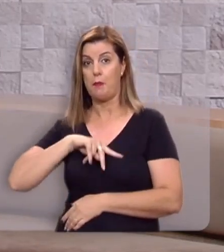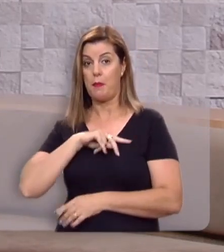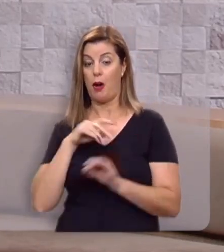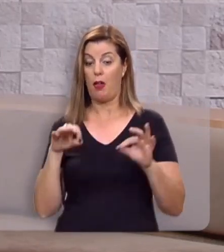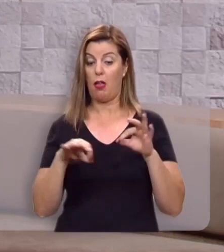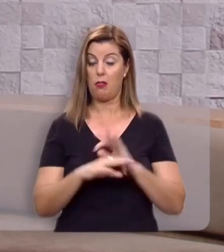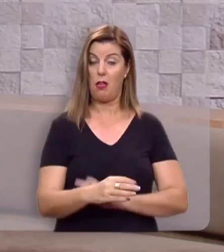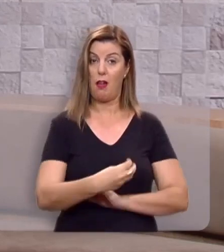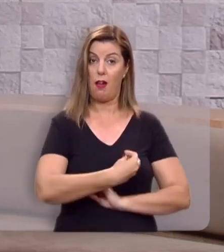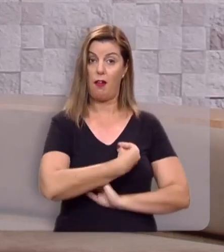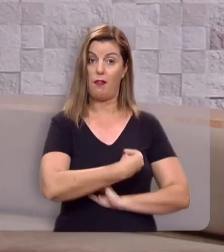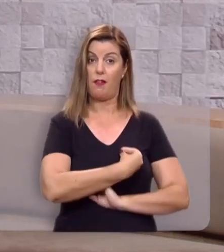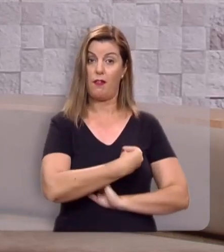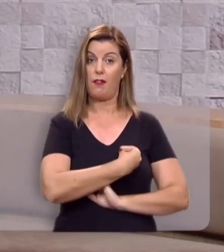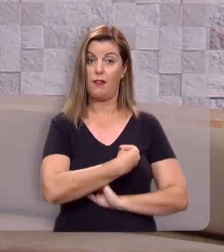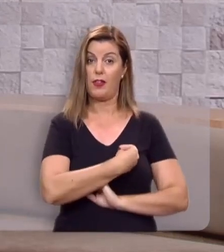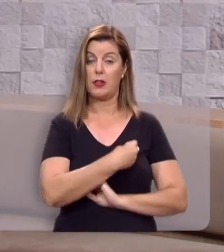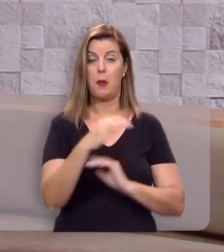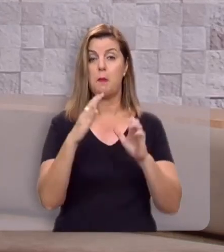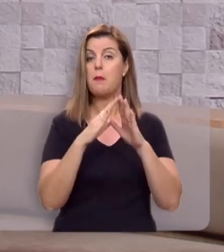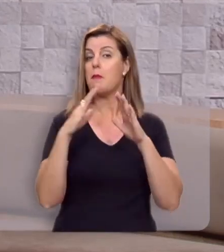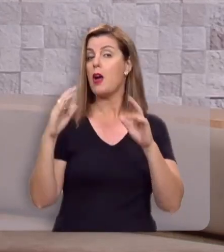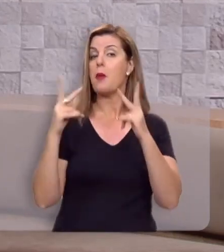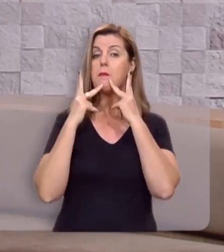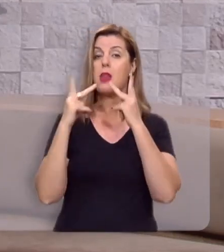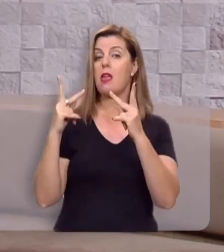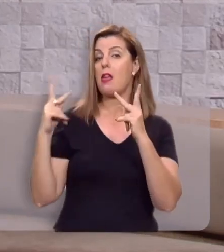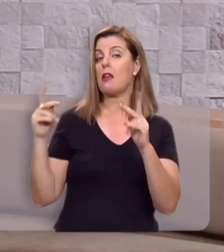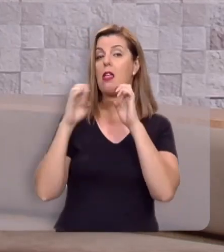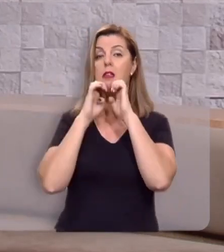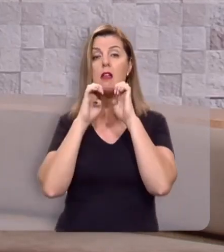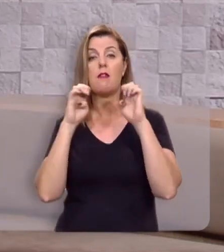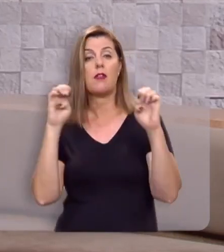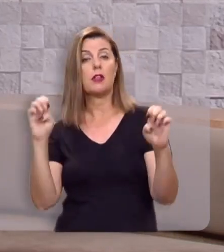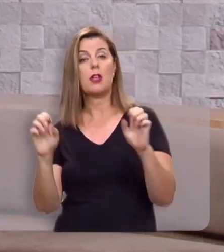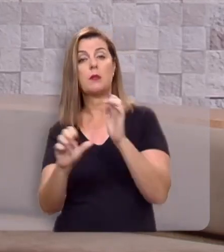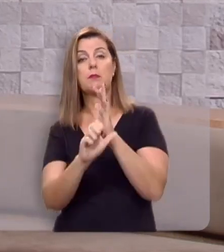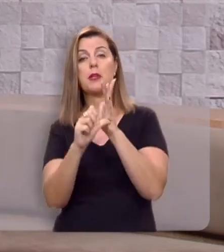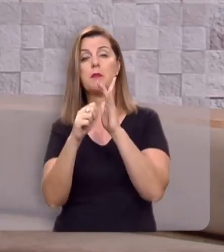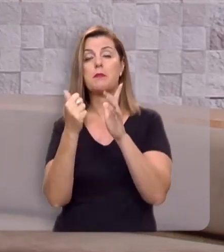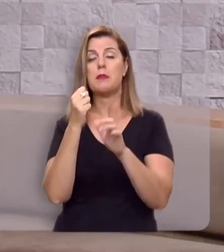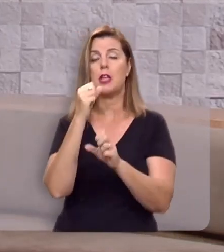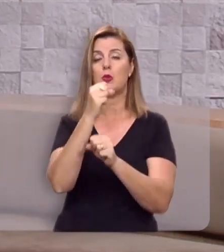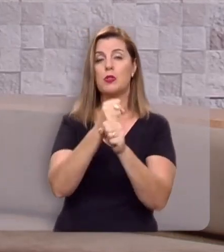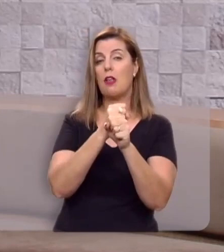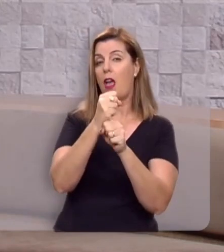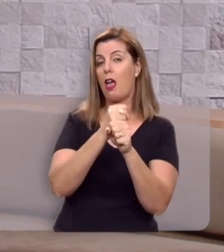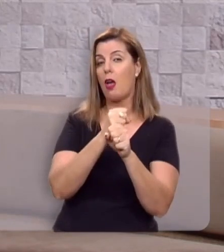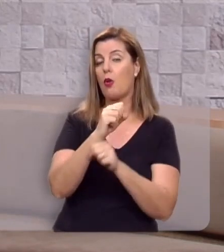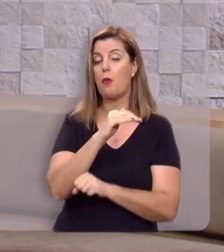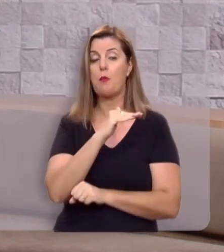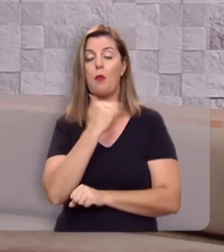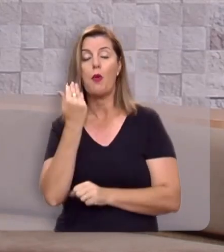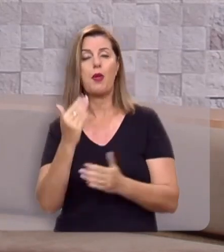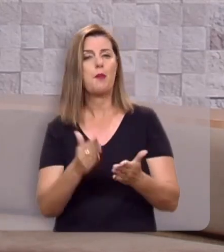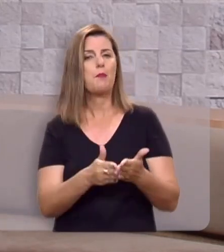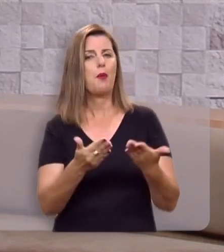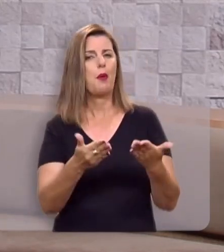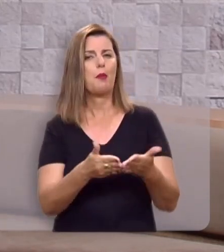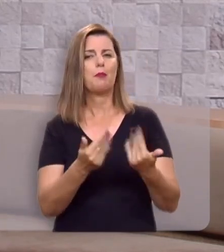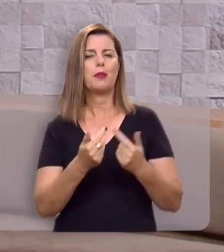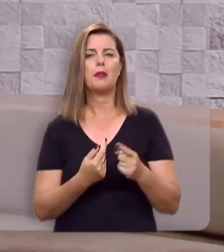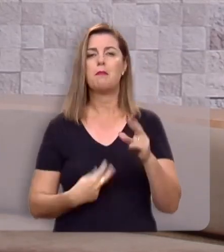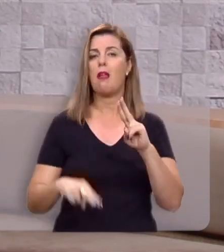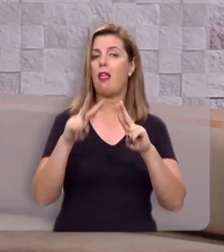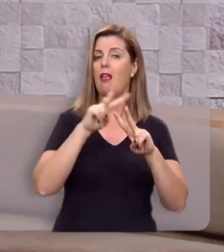Paulo encerra a sua vida sendo o maior apóstolo, o maior pregador do evangelho do primeiro século. Morreu